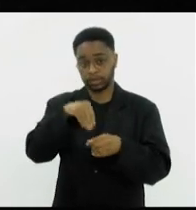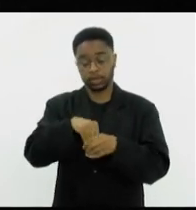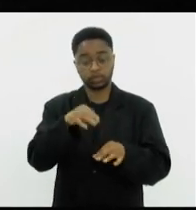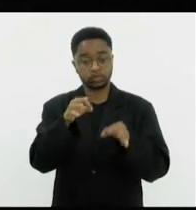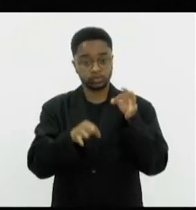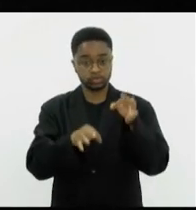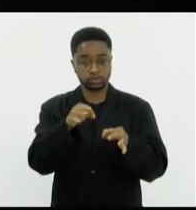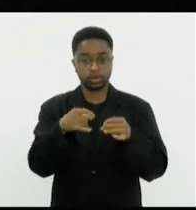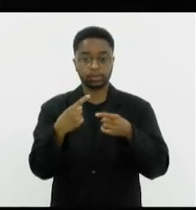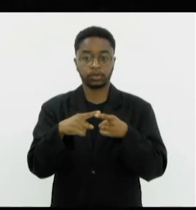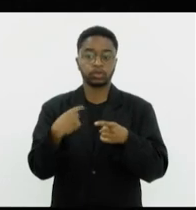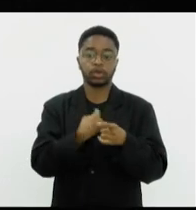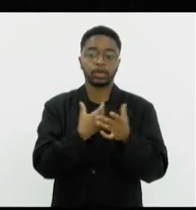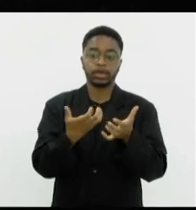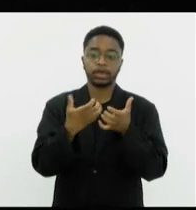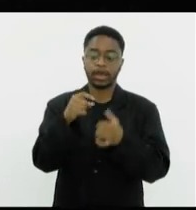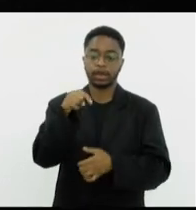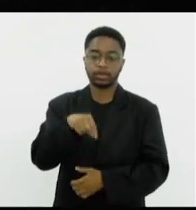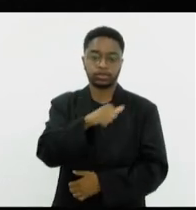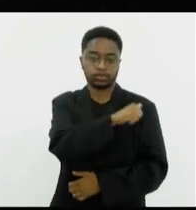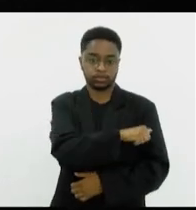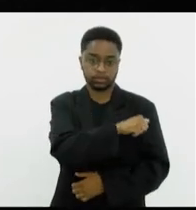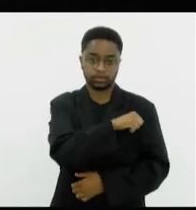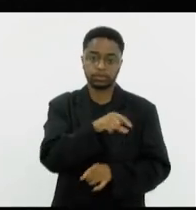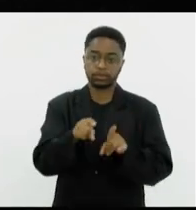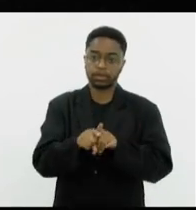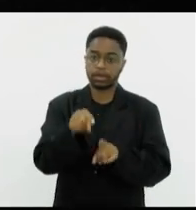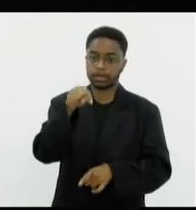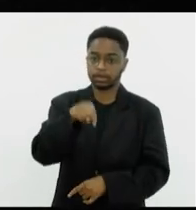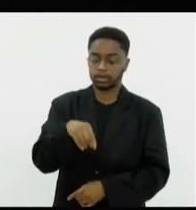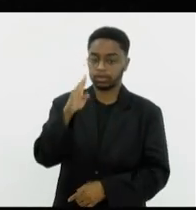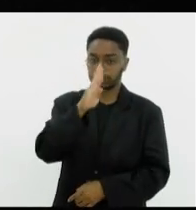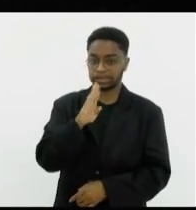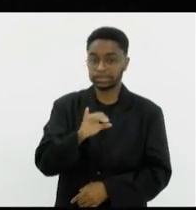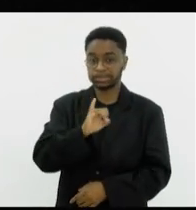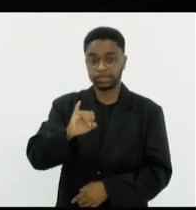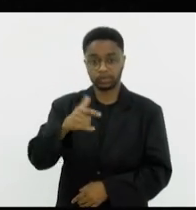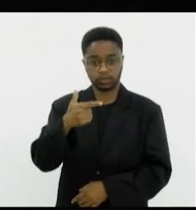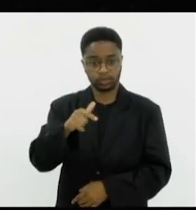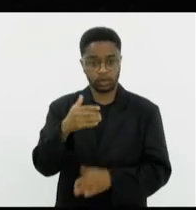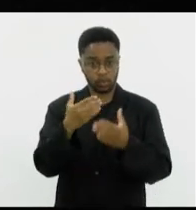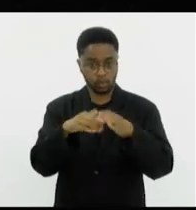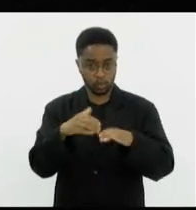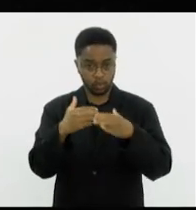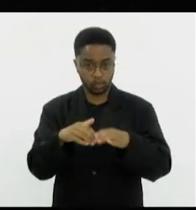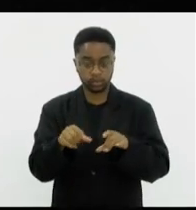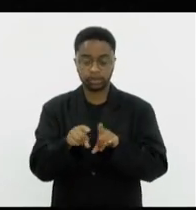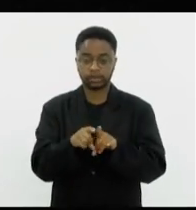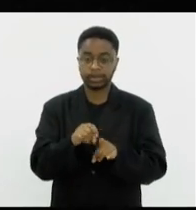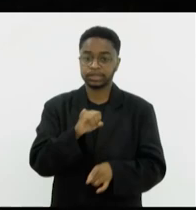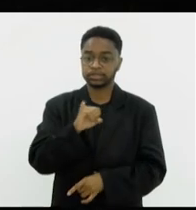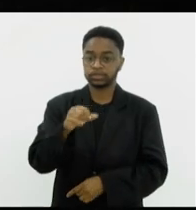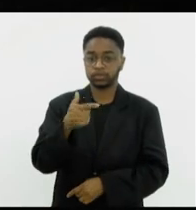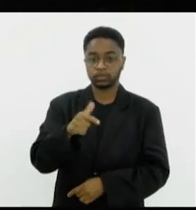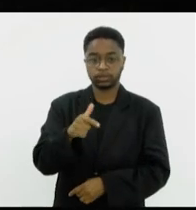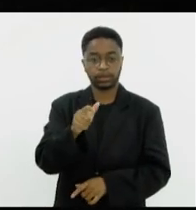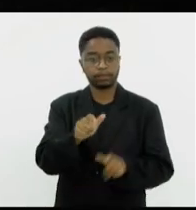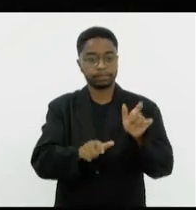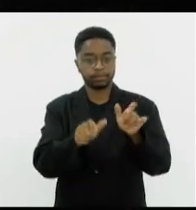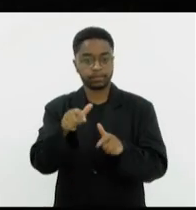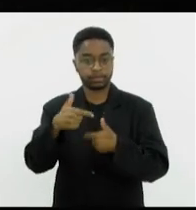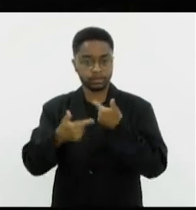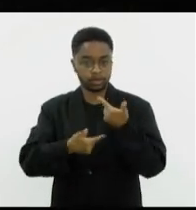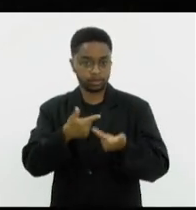quer ver para o Estado do Rio de Janeiro e para o Brasil, se a gente não tiver concurso público, se a gente não tiver os trabalhadores